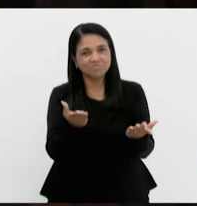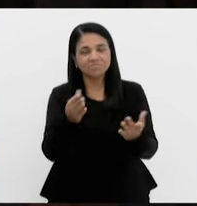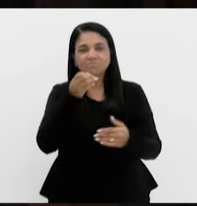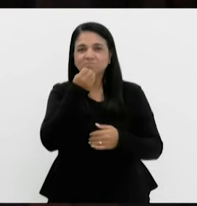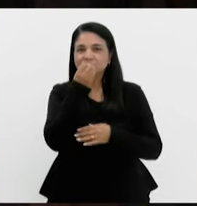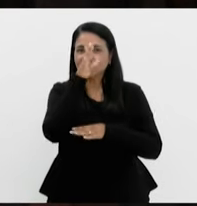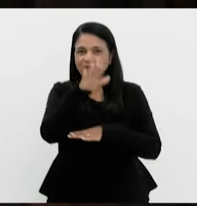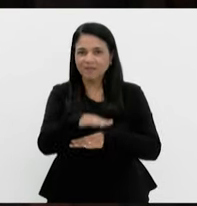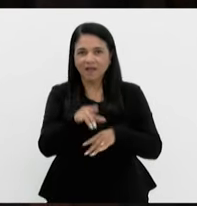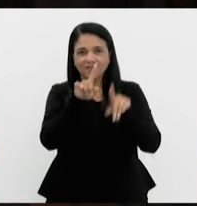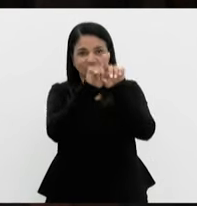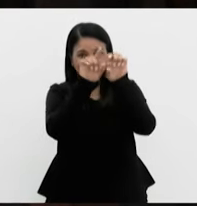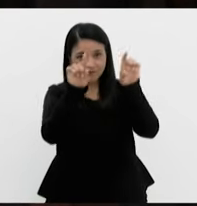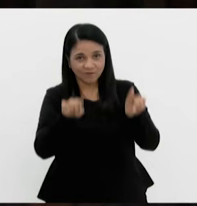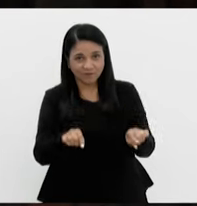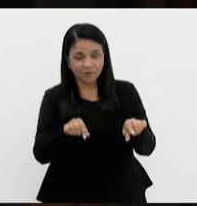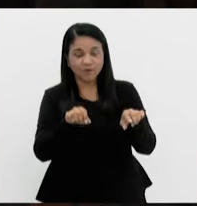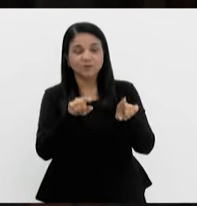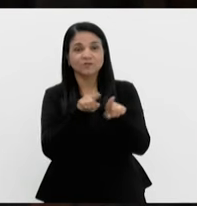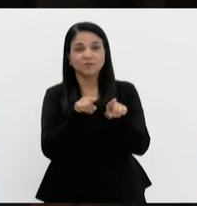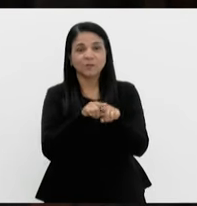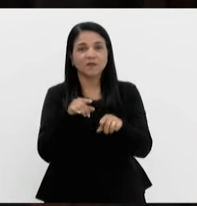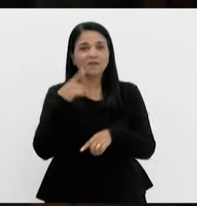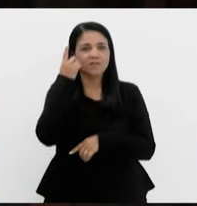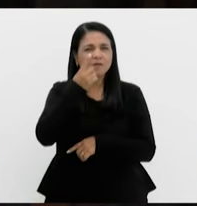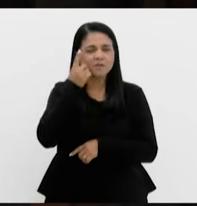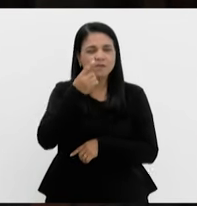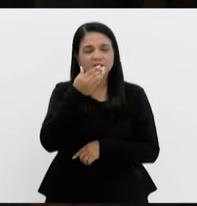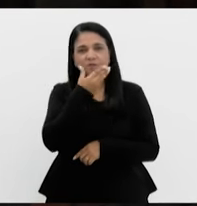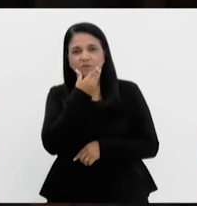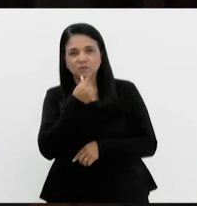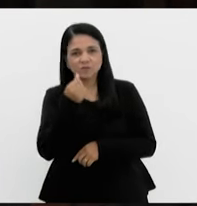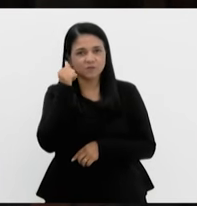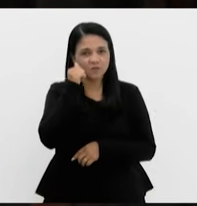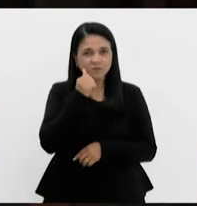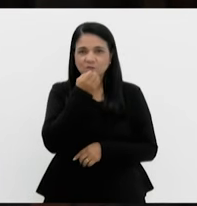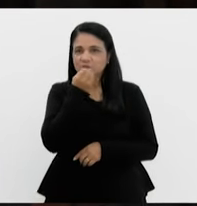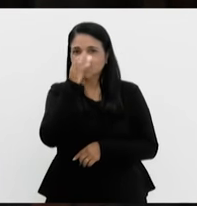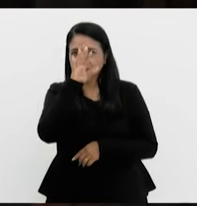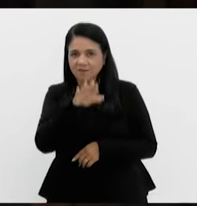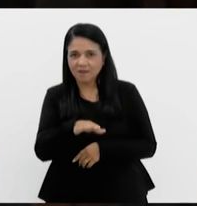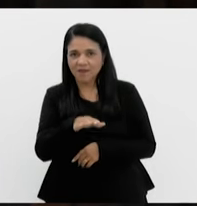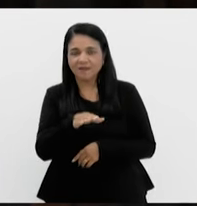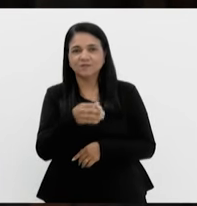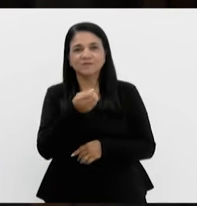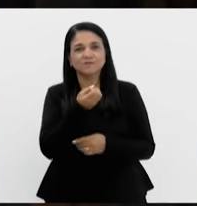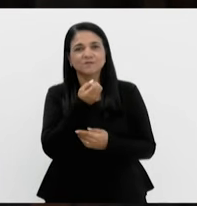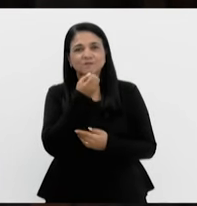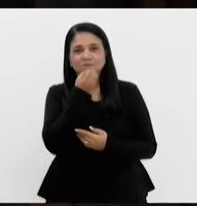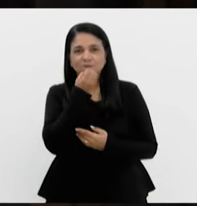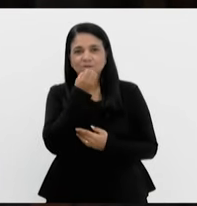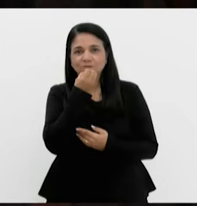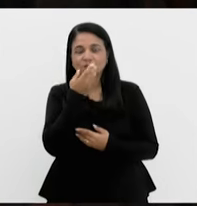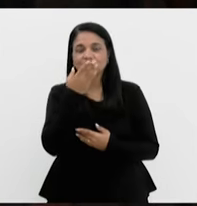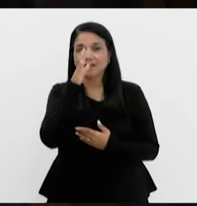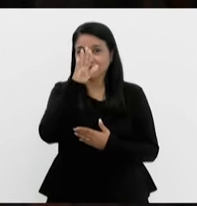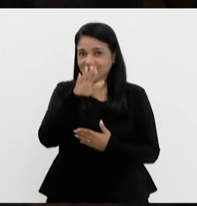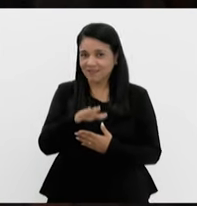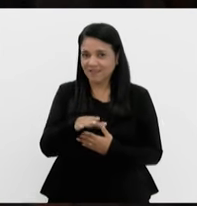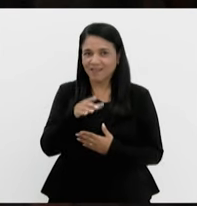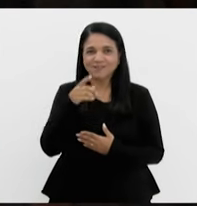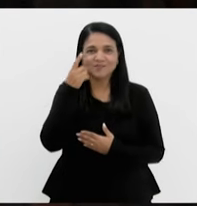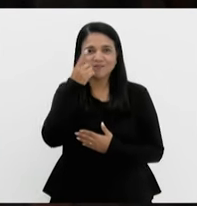casa boa tarde a todosos deputadas e deputados Boa tarde minha nobre deputada tia